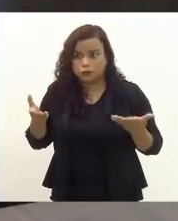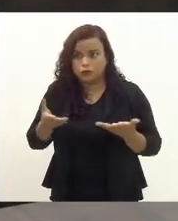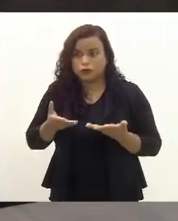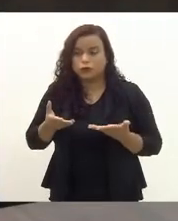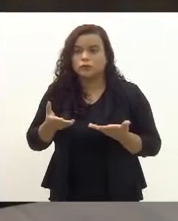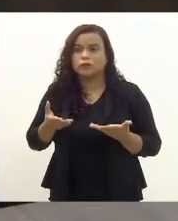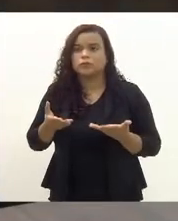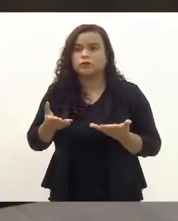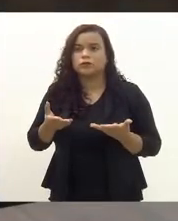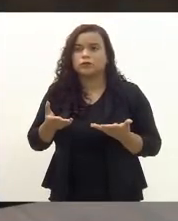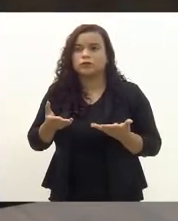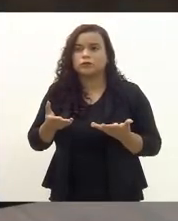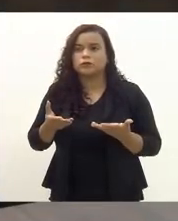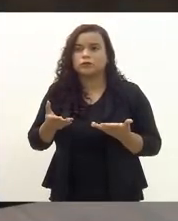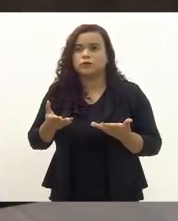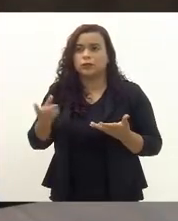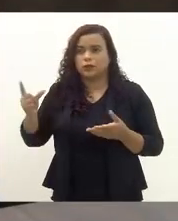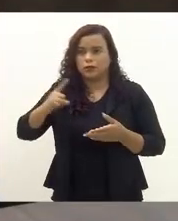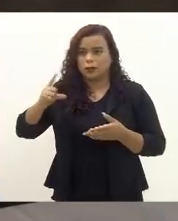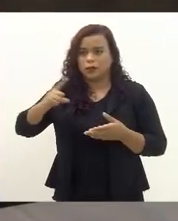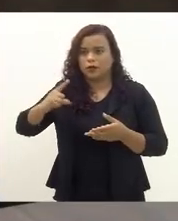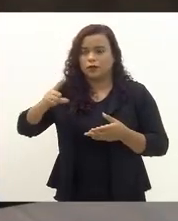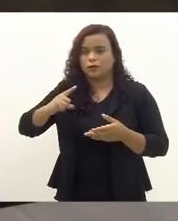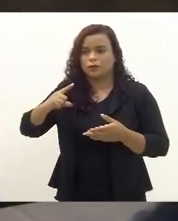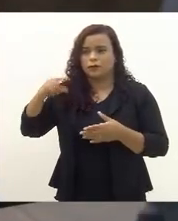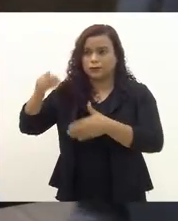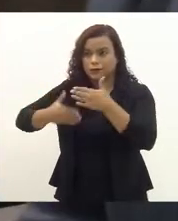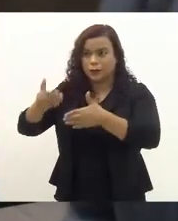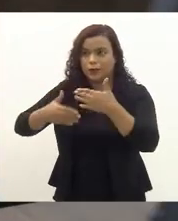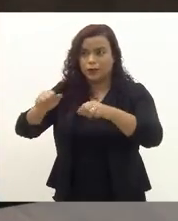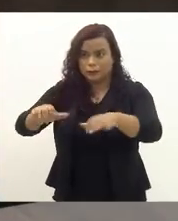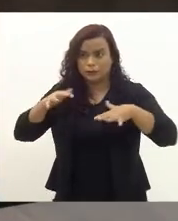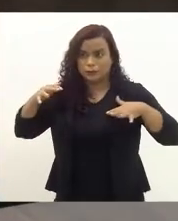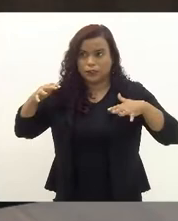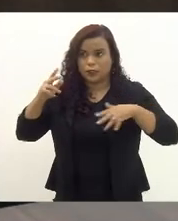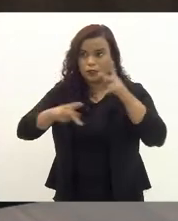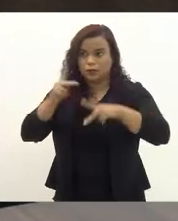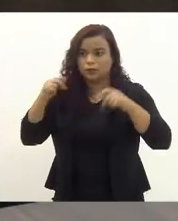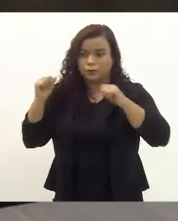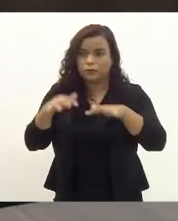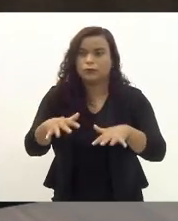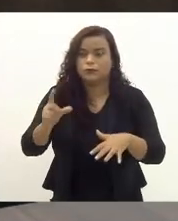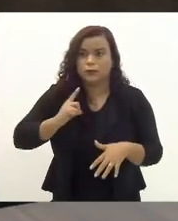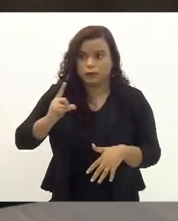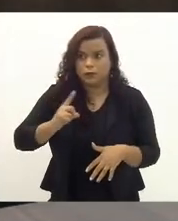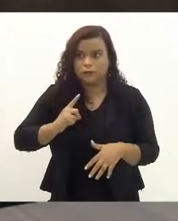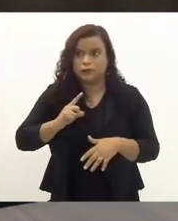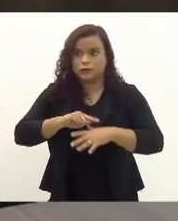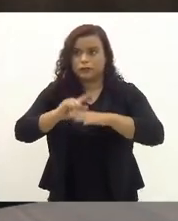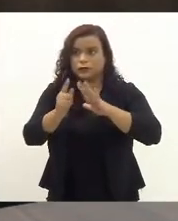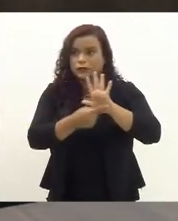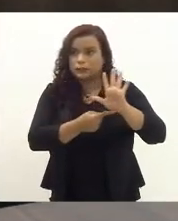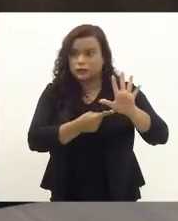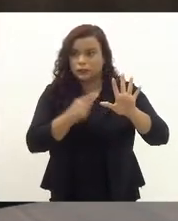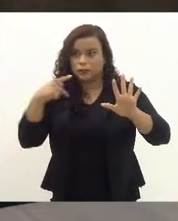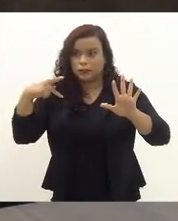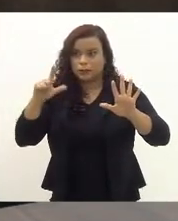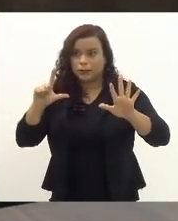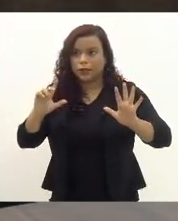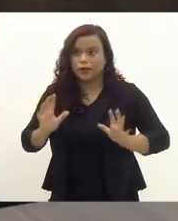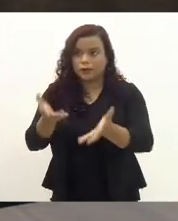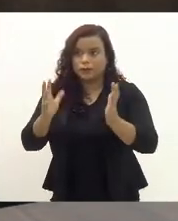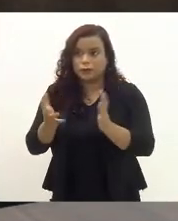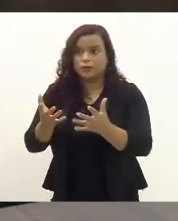a e a sequência das audiências públicas dos 5 peles de